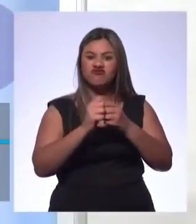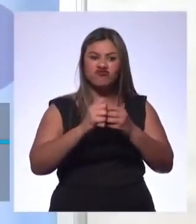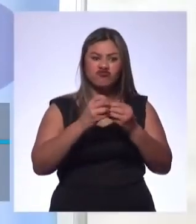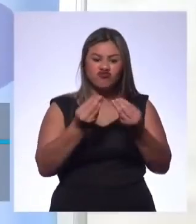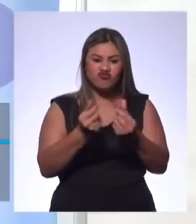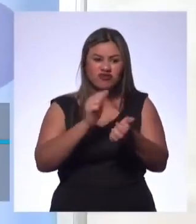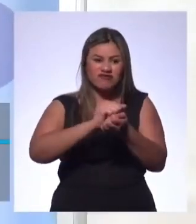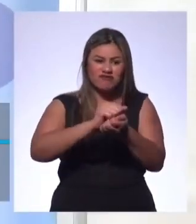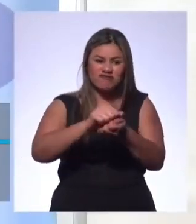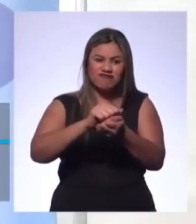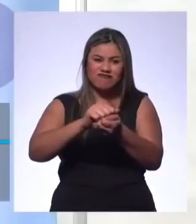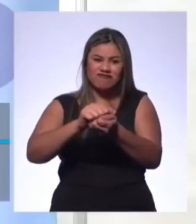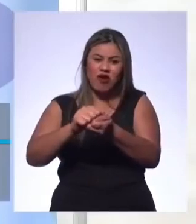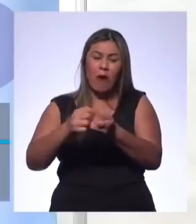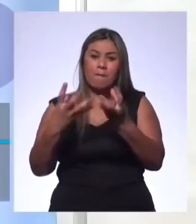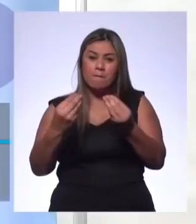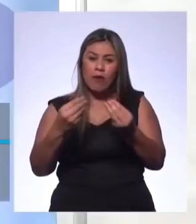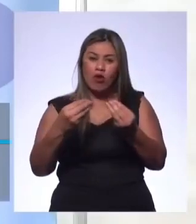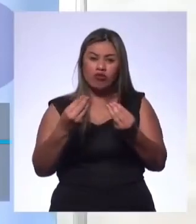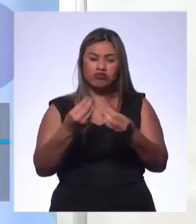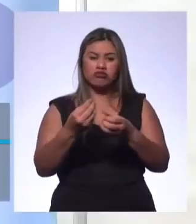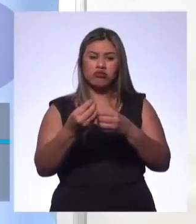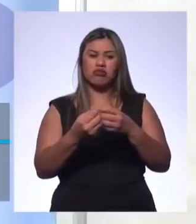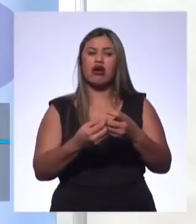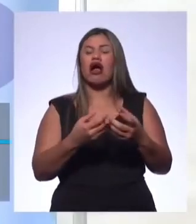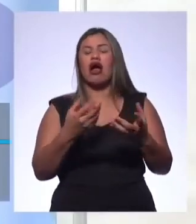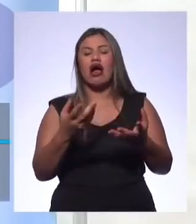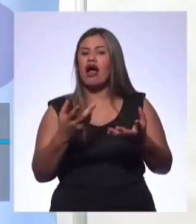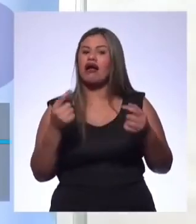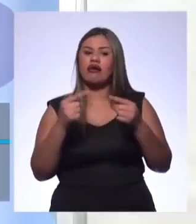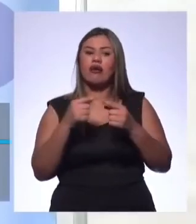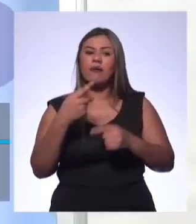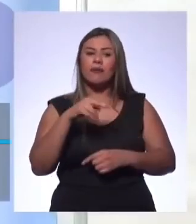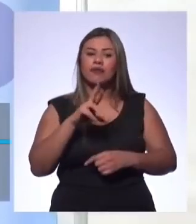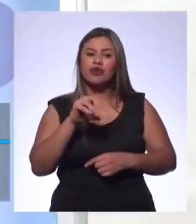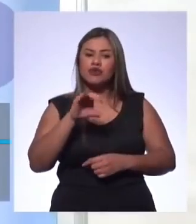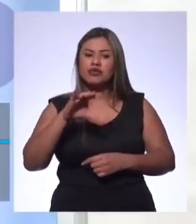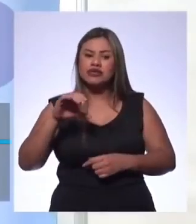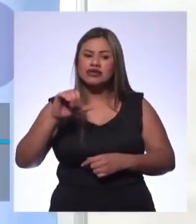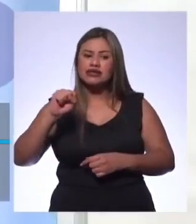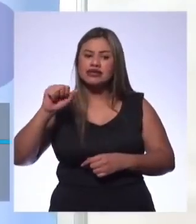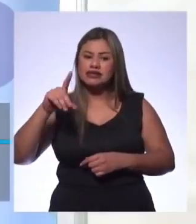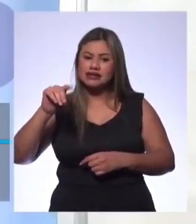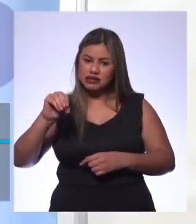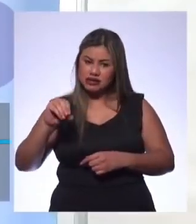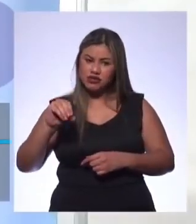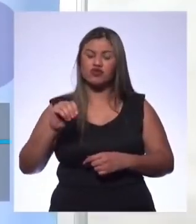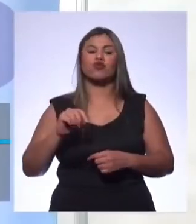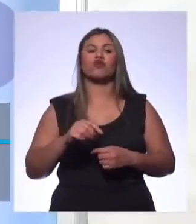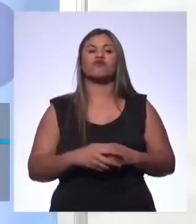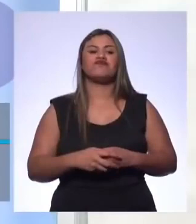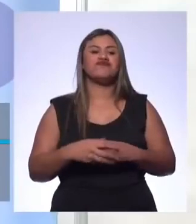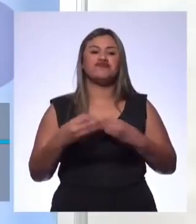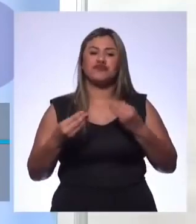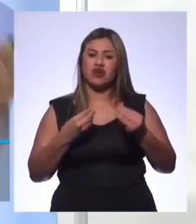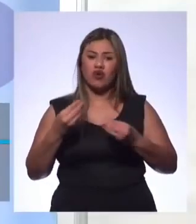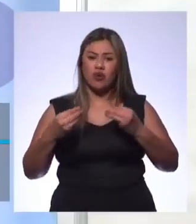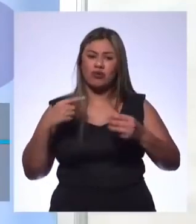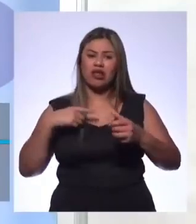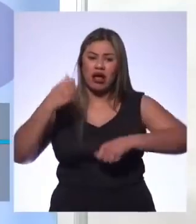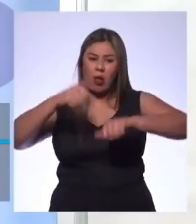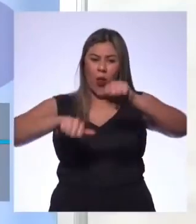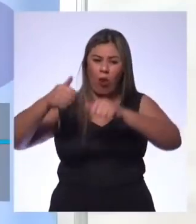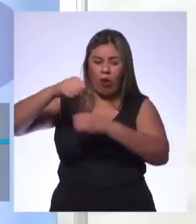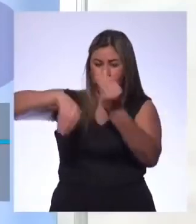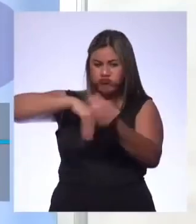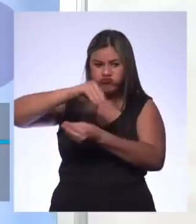que a professora falou muito bem lá, a nutricionista, a Aline, que o super processado ele vai ter muita química,